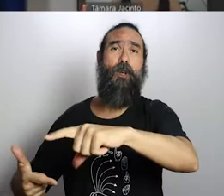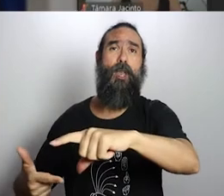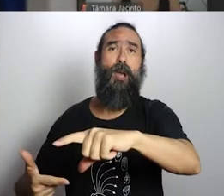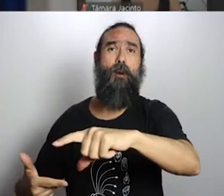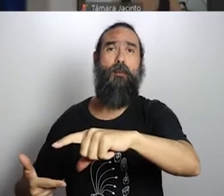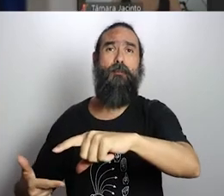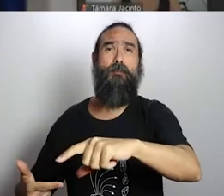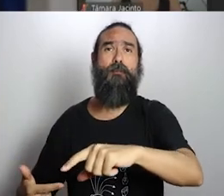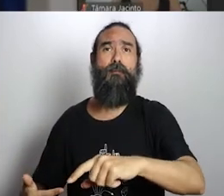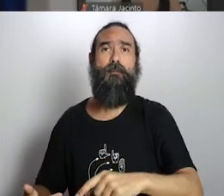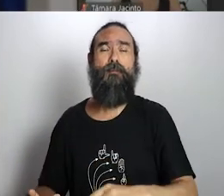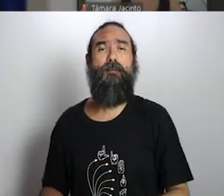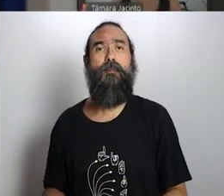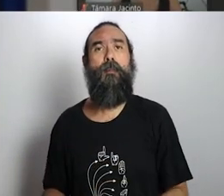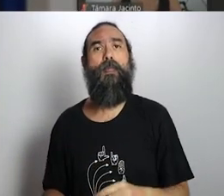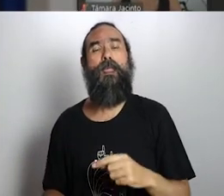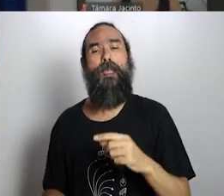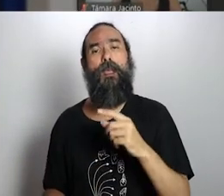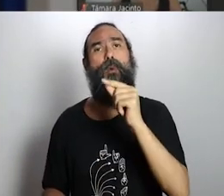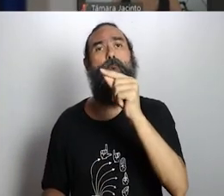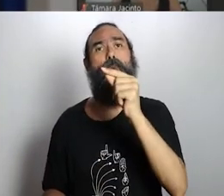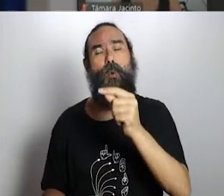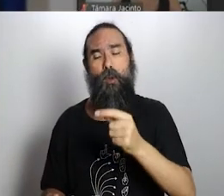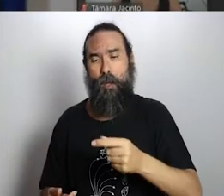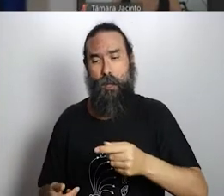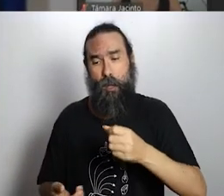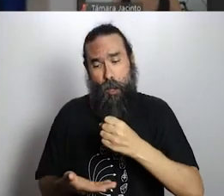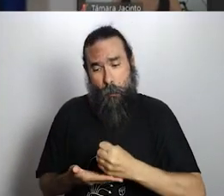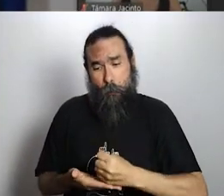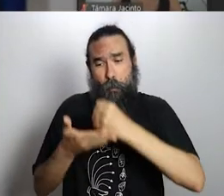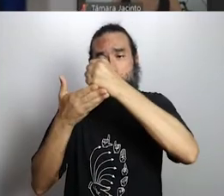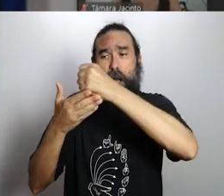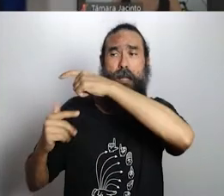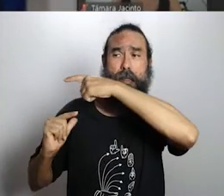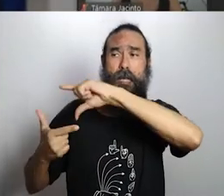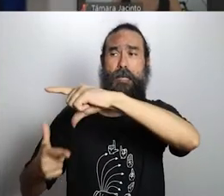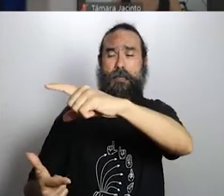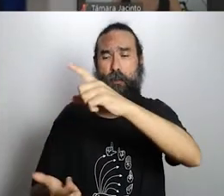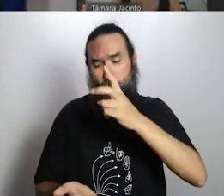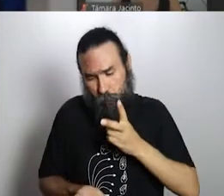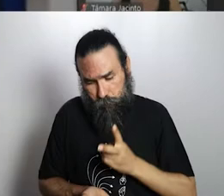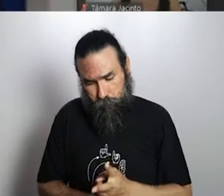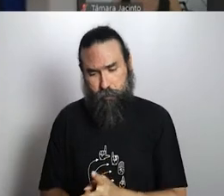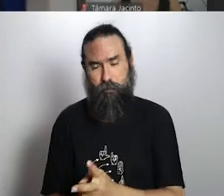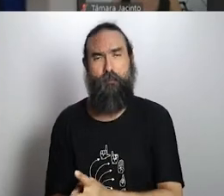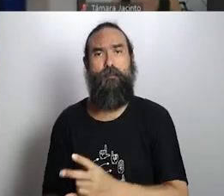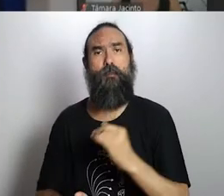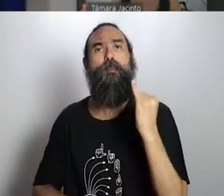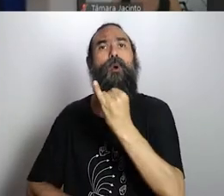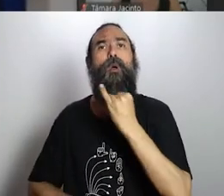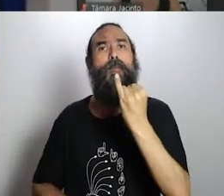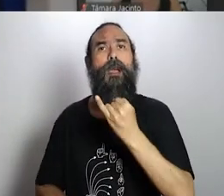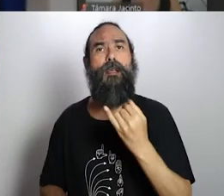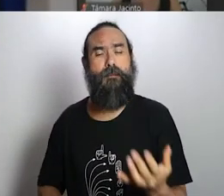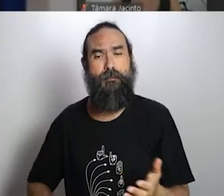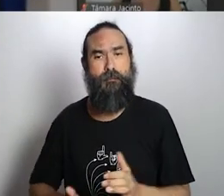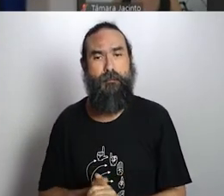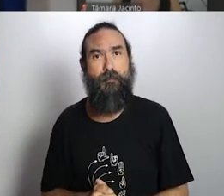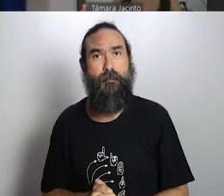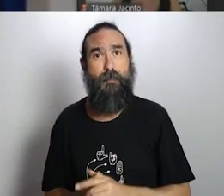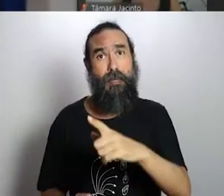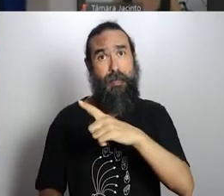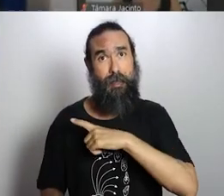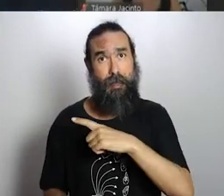realmente guardiões desse conhecimento. E você, uma conversa com você, são 15 cadeiras